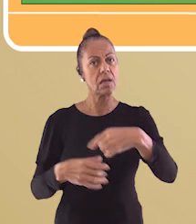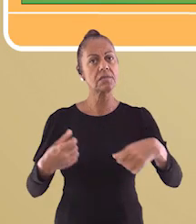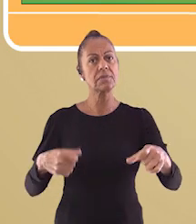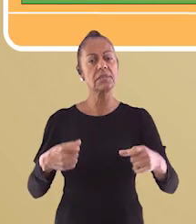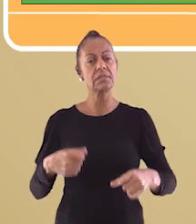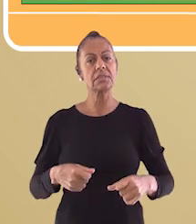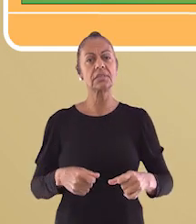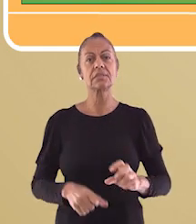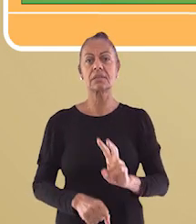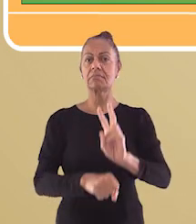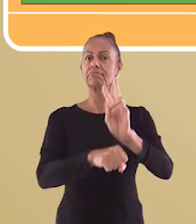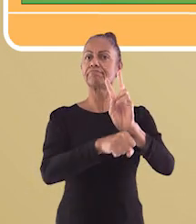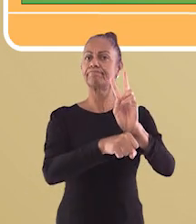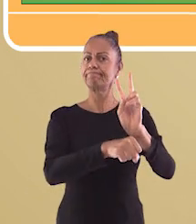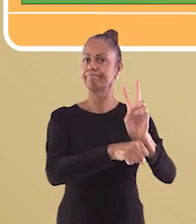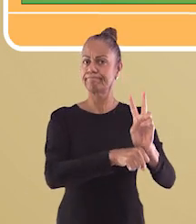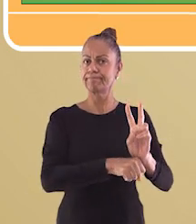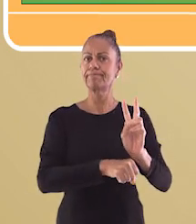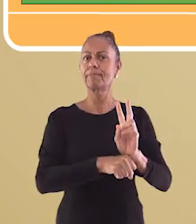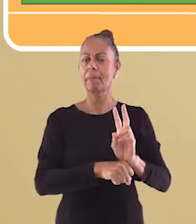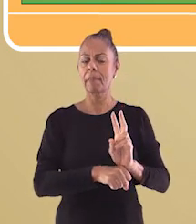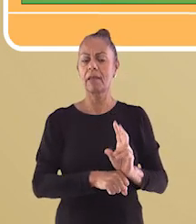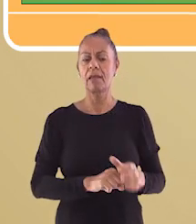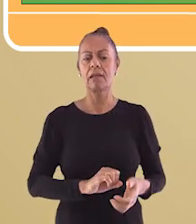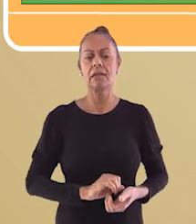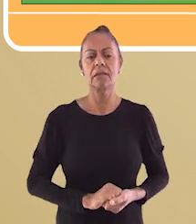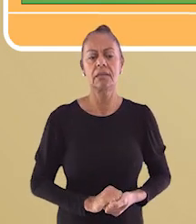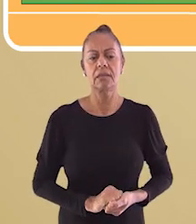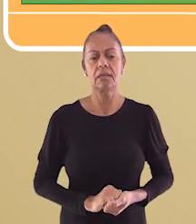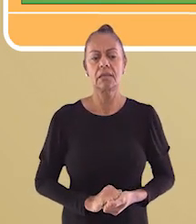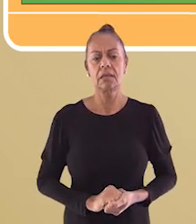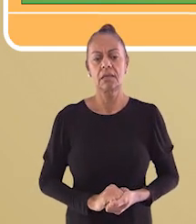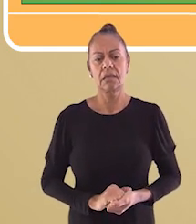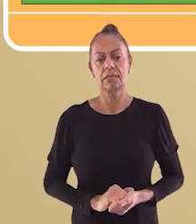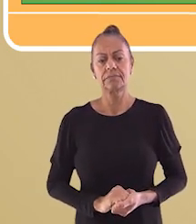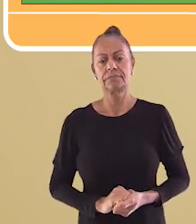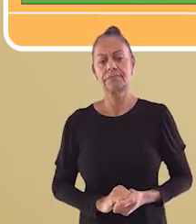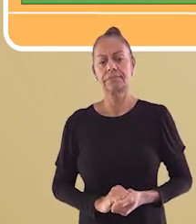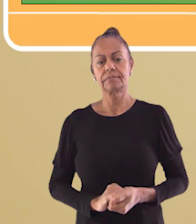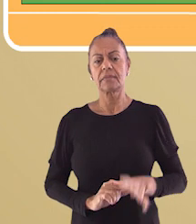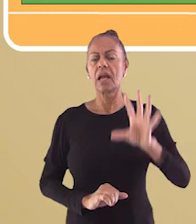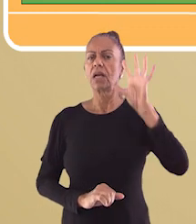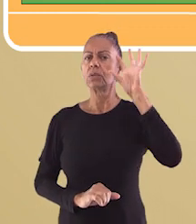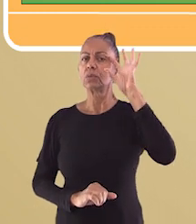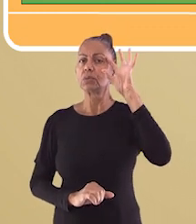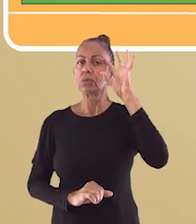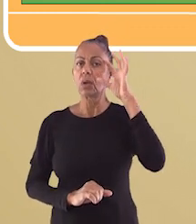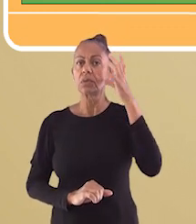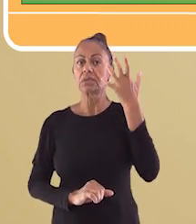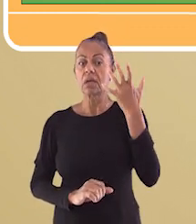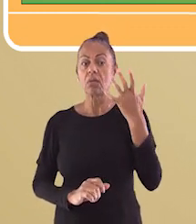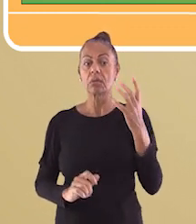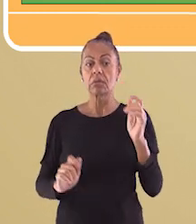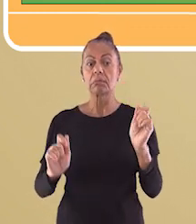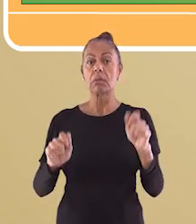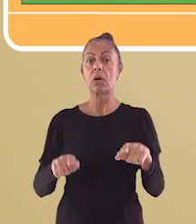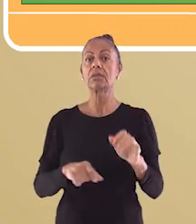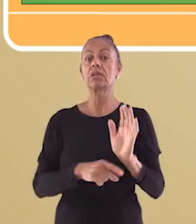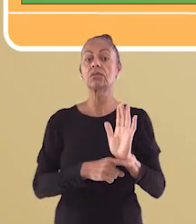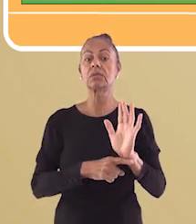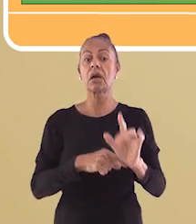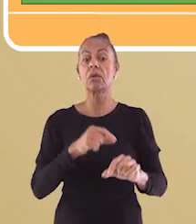nossa conscientização. Indústrias poluem também com sedimentos? Sim. Só que o lixo que